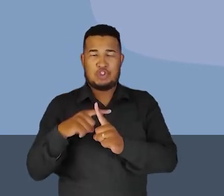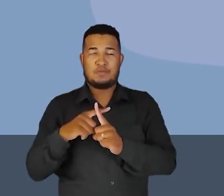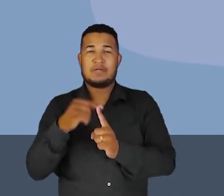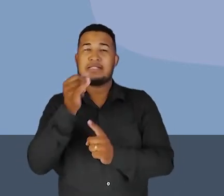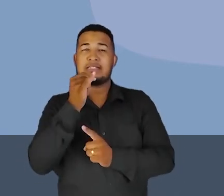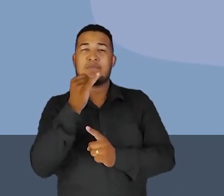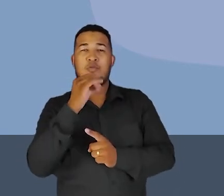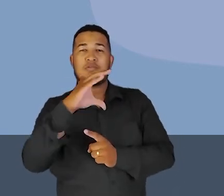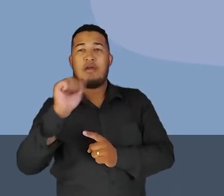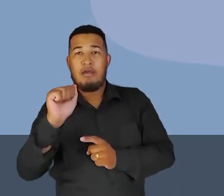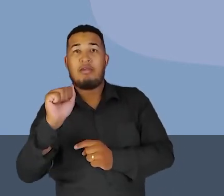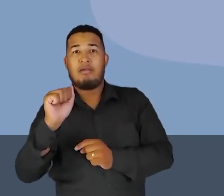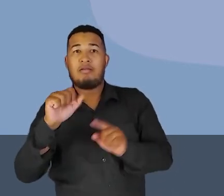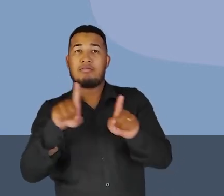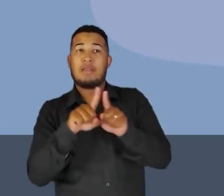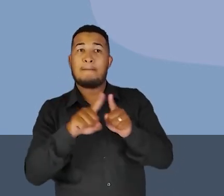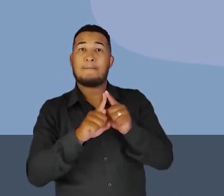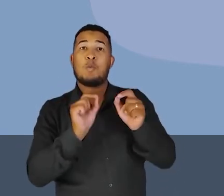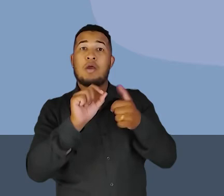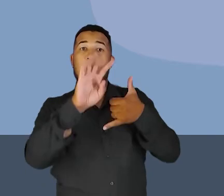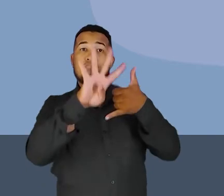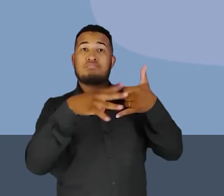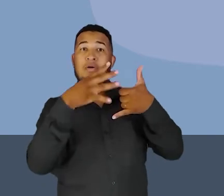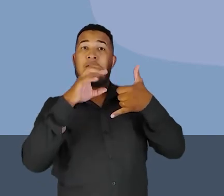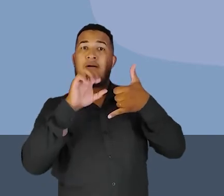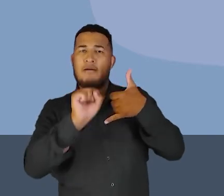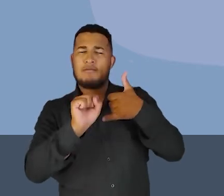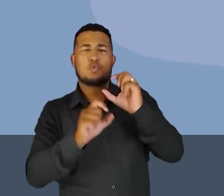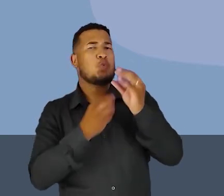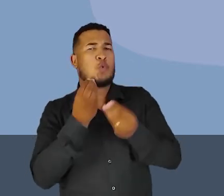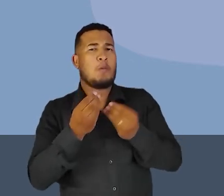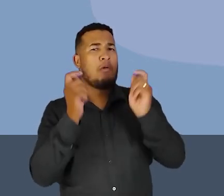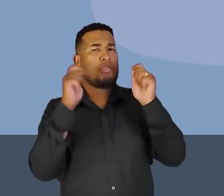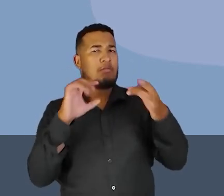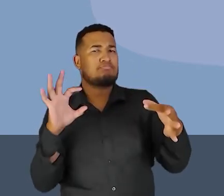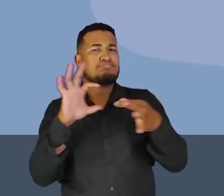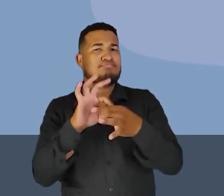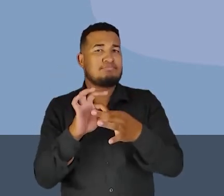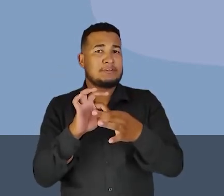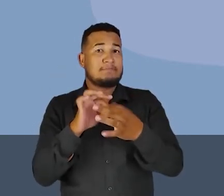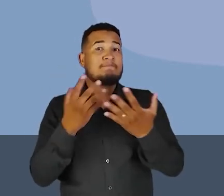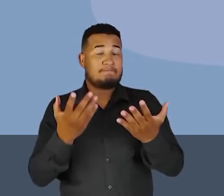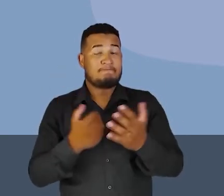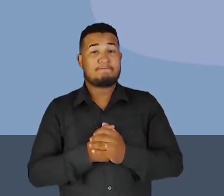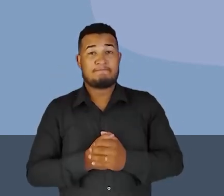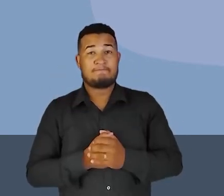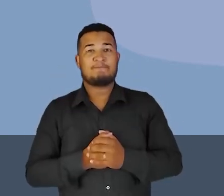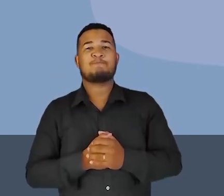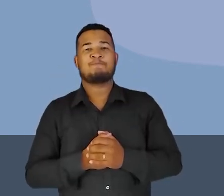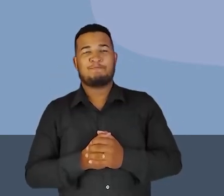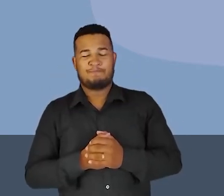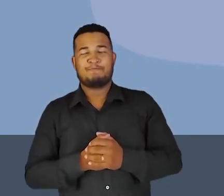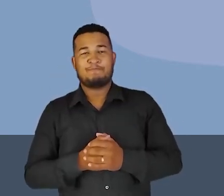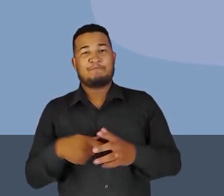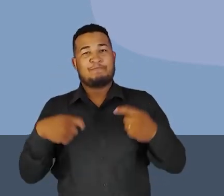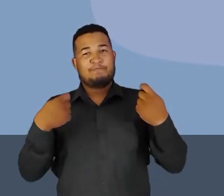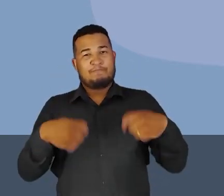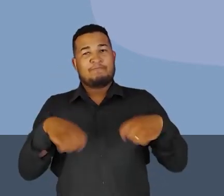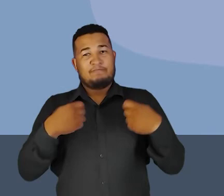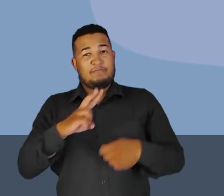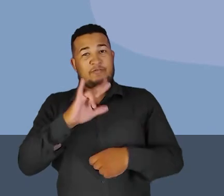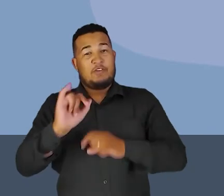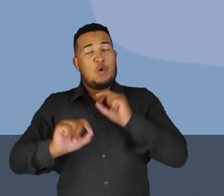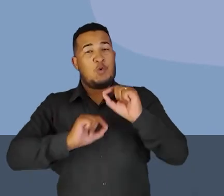exemplo, e 2 óxidos de enxofre. Como é que a gente vai ter que trabalhar com eles, então? Presta atenção. A gente vai ter